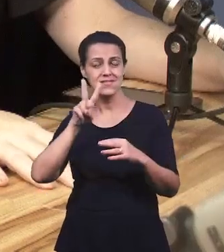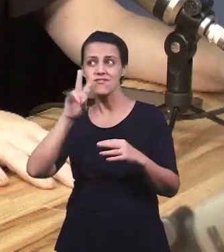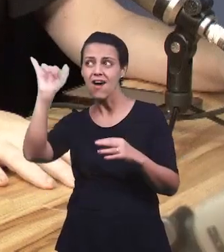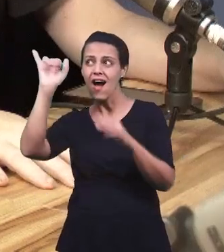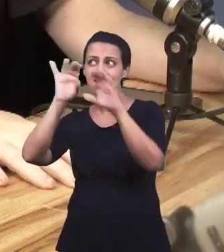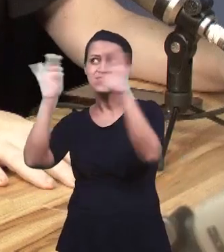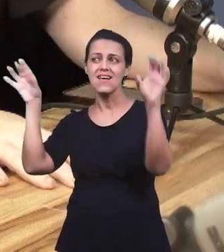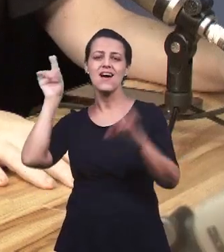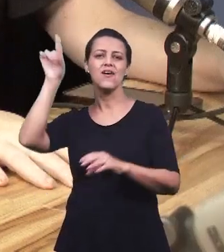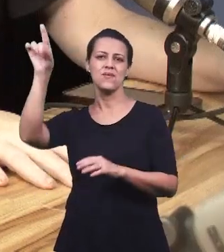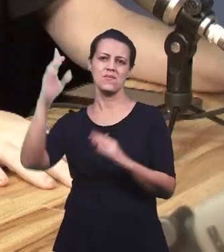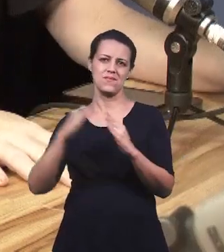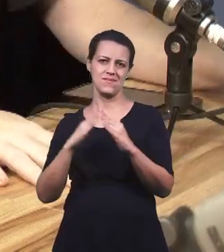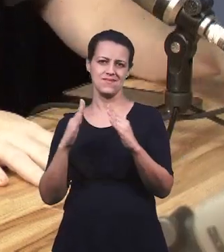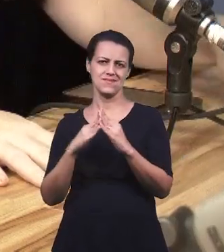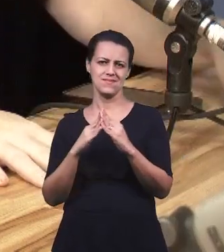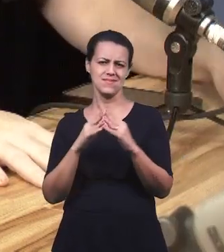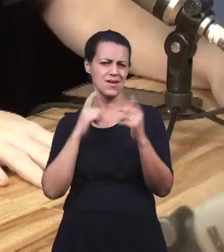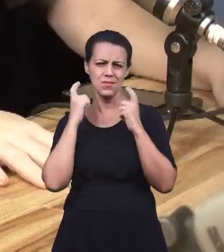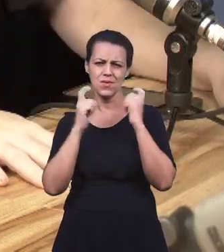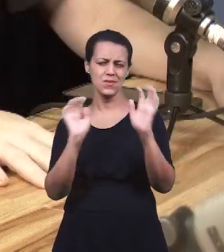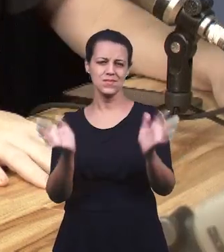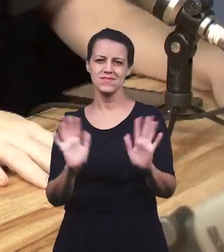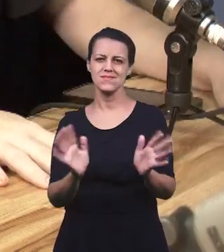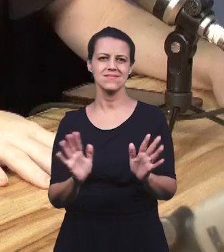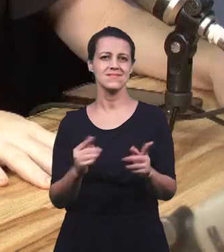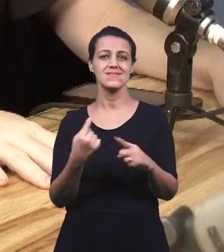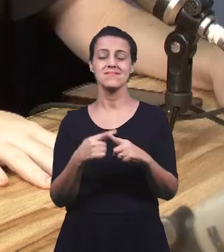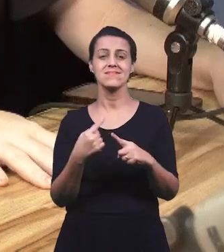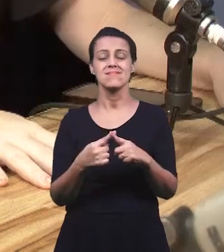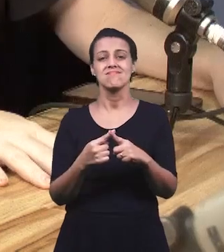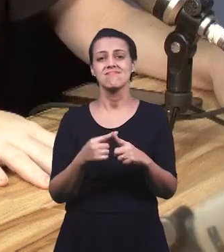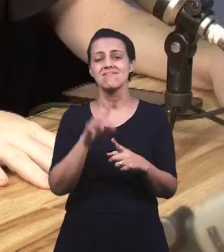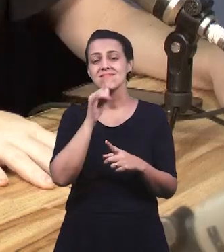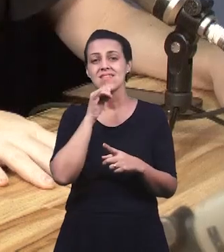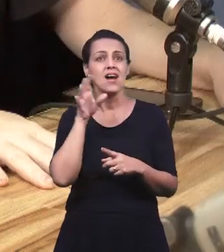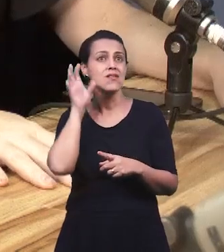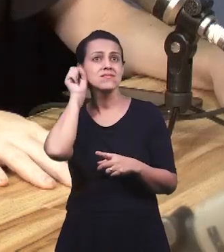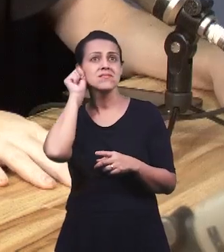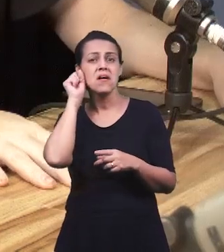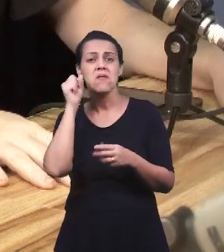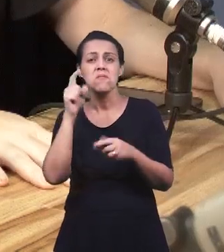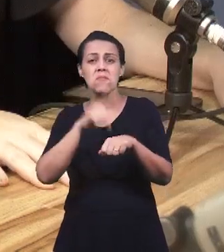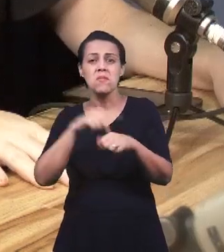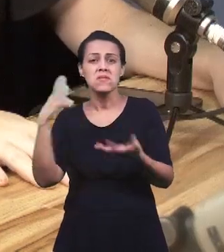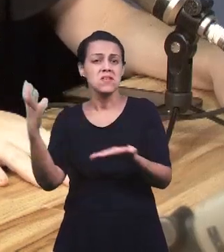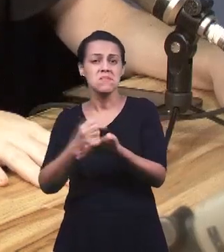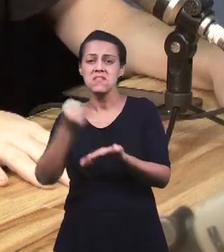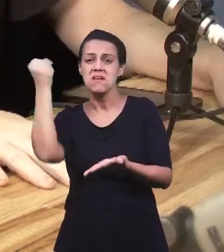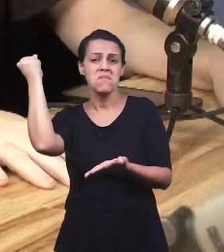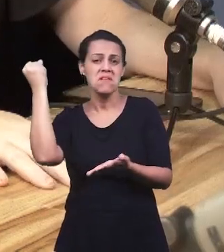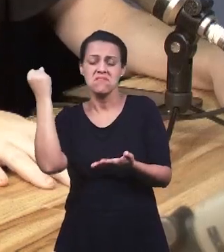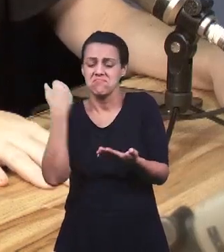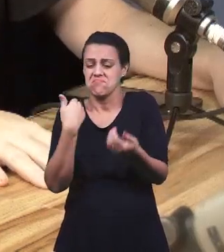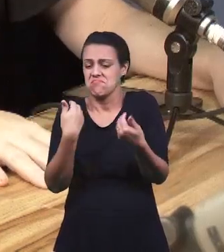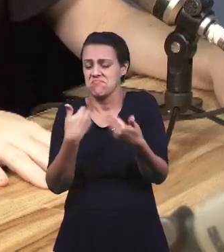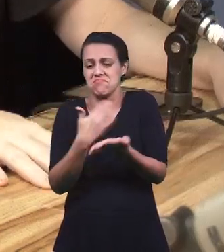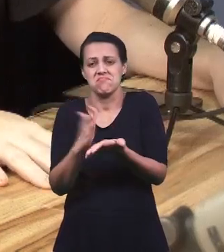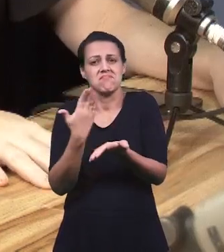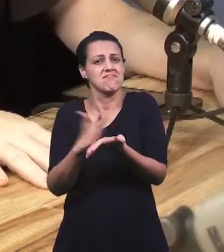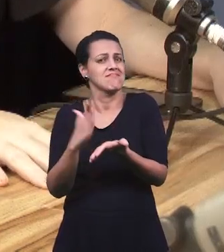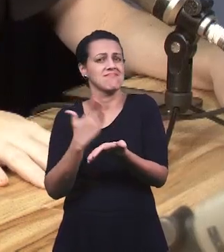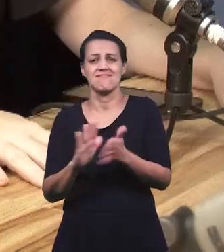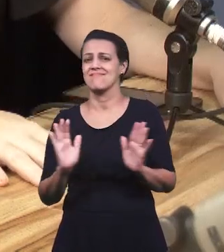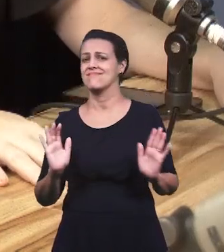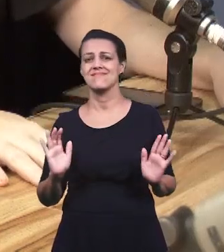se preocupem. A questão da audição, como nós falamos aqui, a questão da audição, no arrebatamento não tem diferença nenhuma. A voz vai lá no nosso